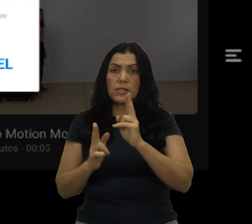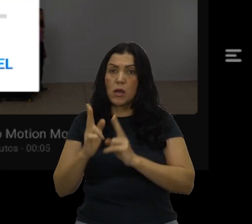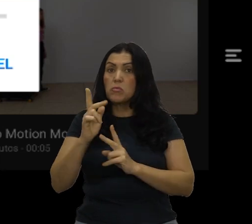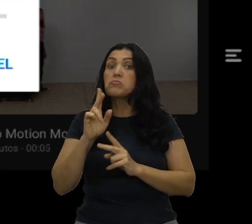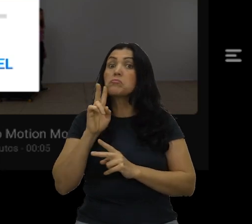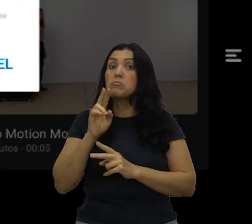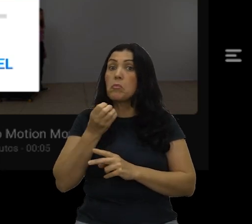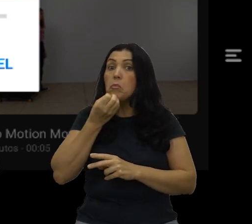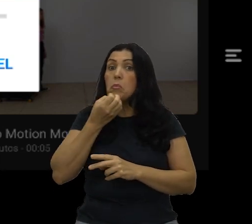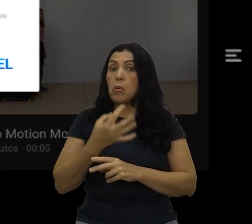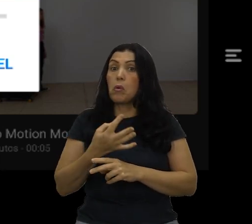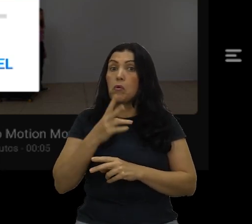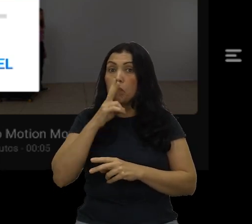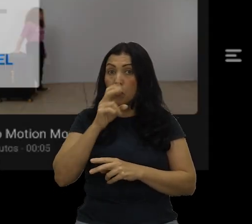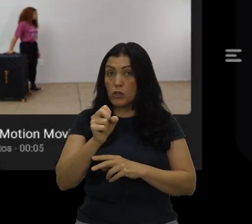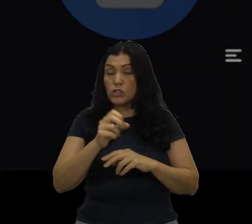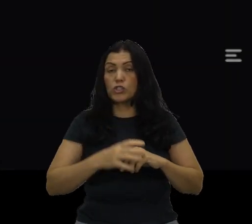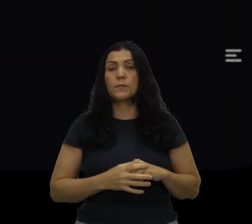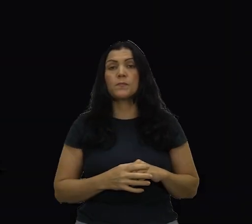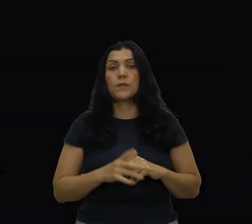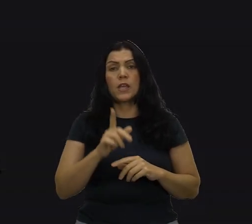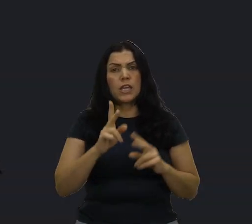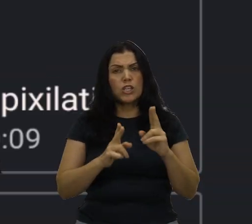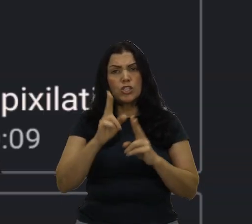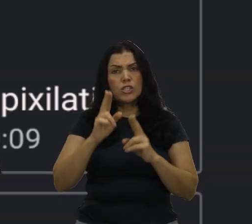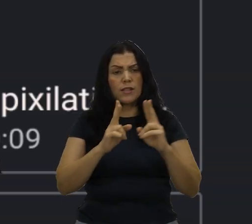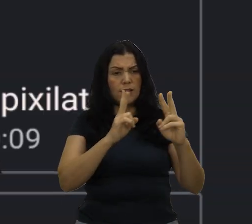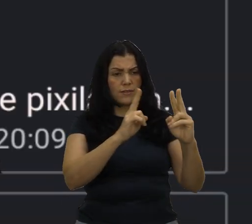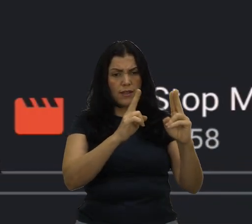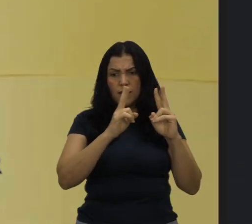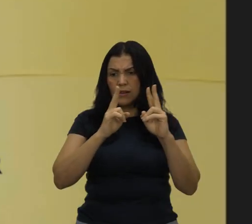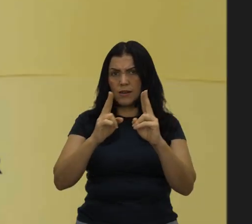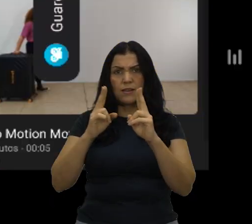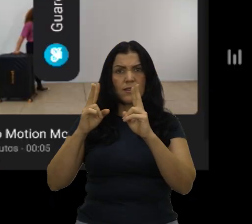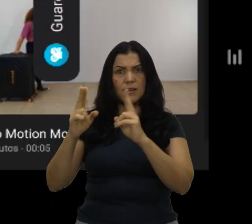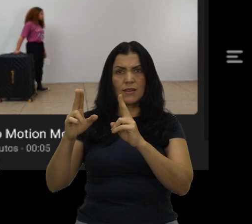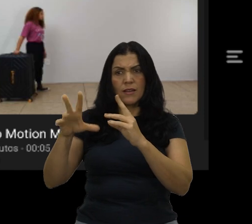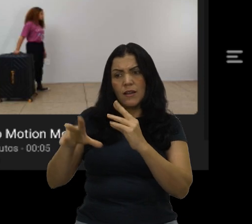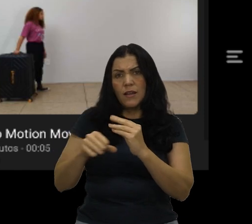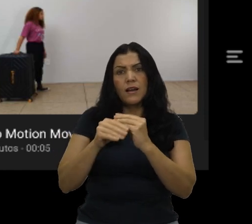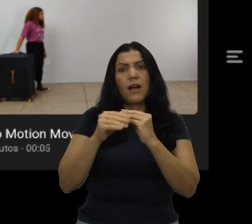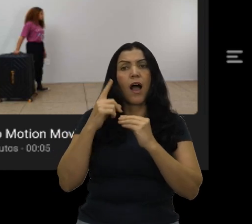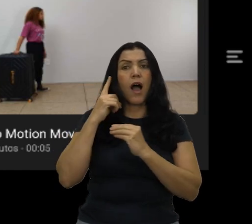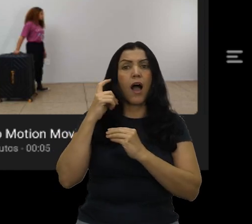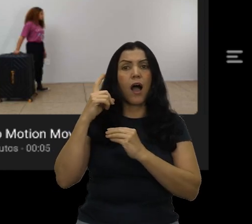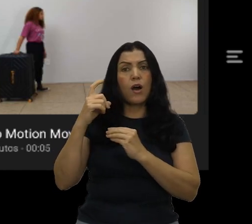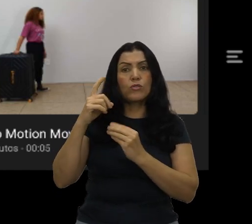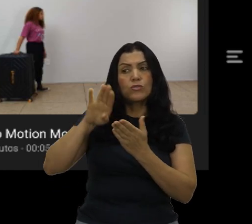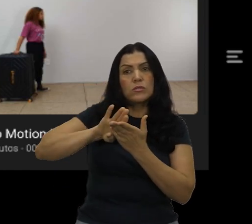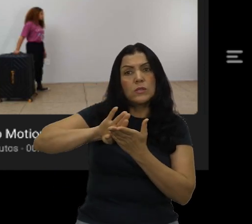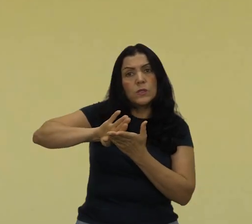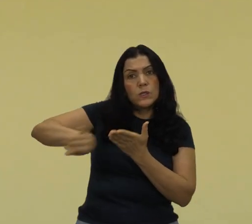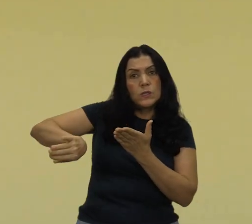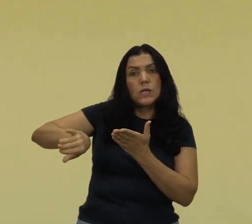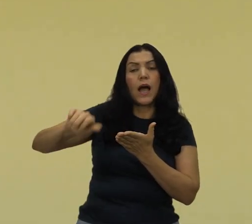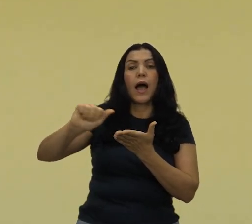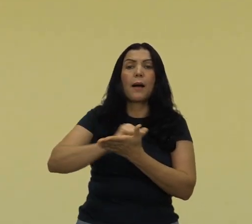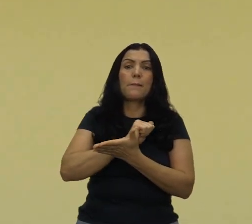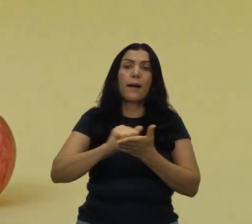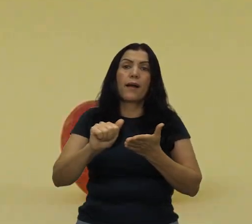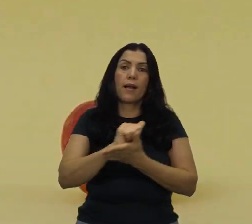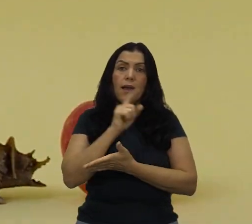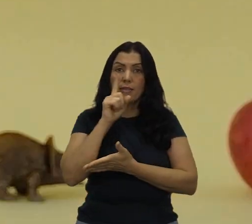dos pontos fortes. É possível editar cenas, inserir áudio e deletar imagens